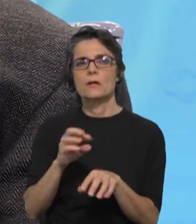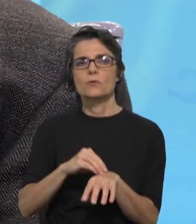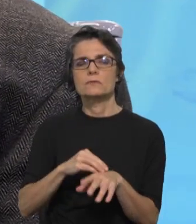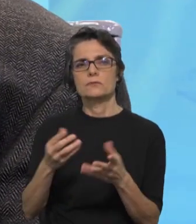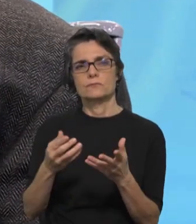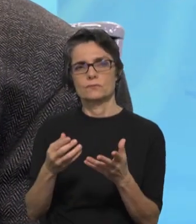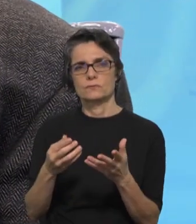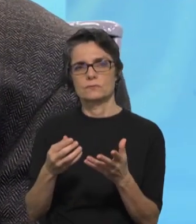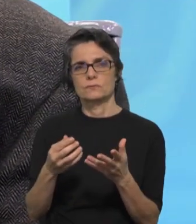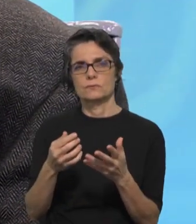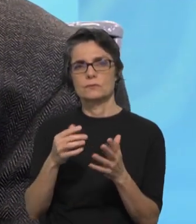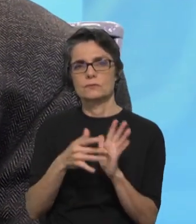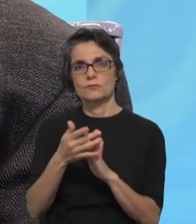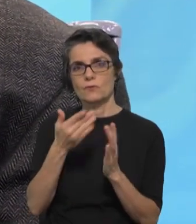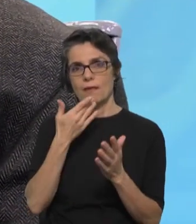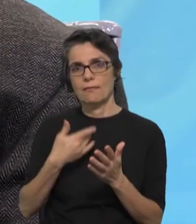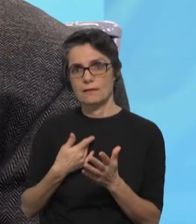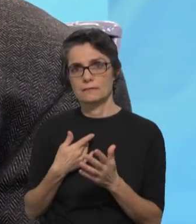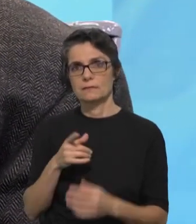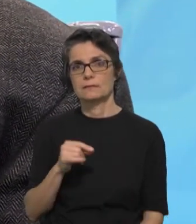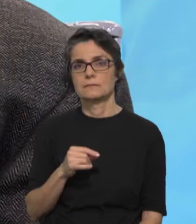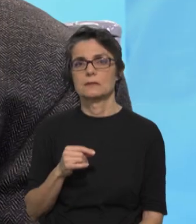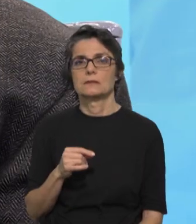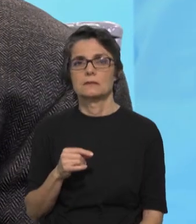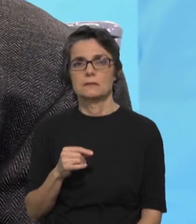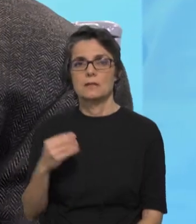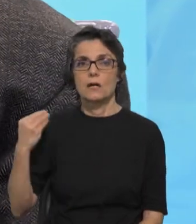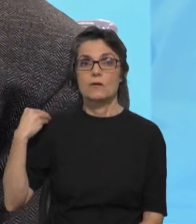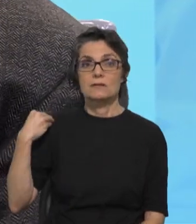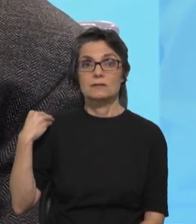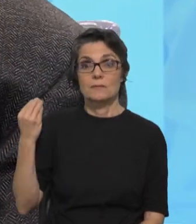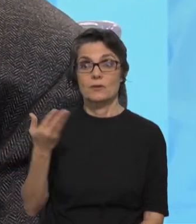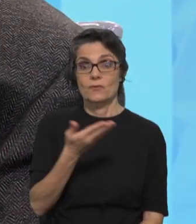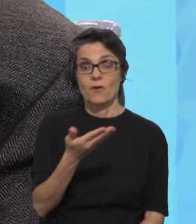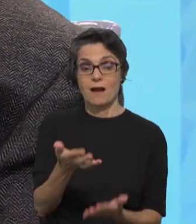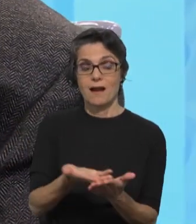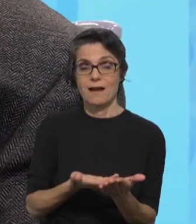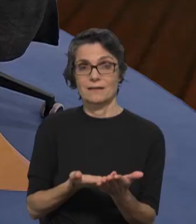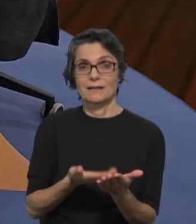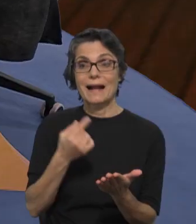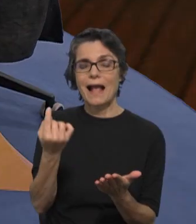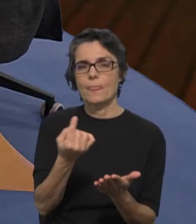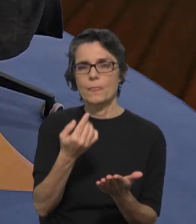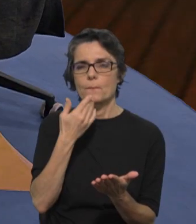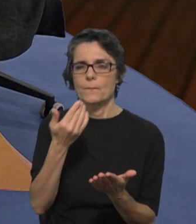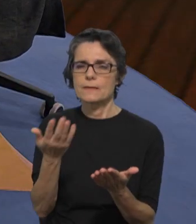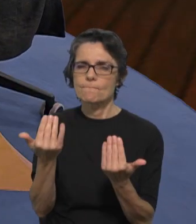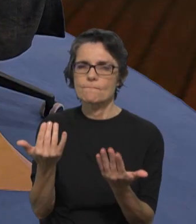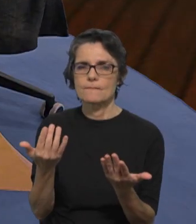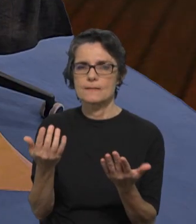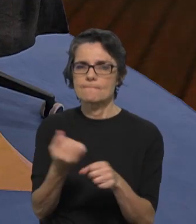deixa. Há aqui um apelo, e o apelo é que demos muitos frutos, mas há uma